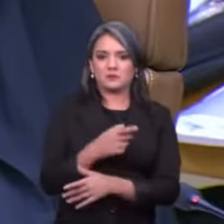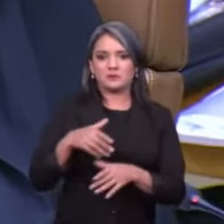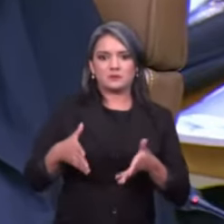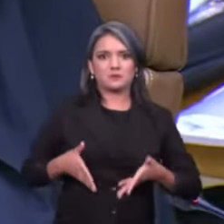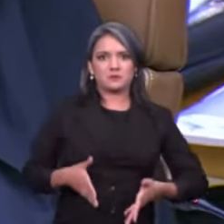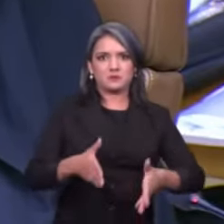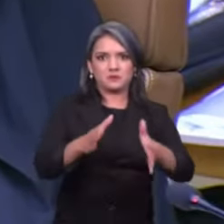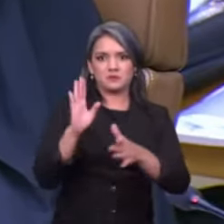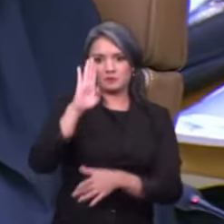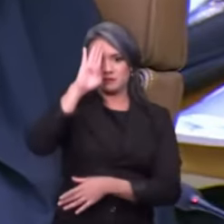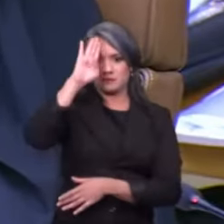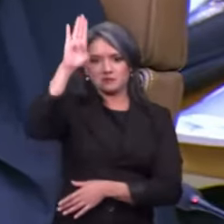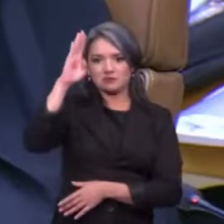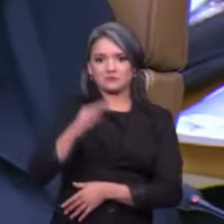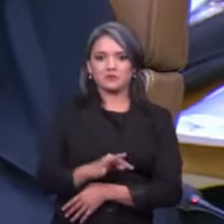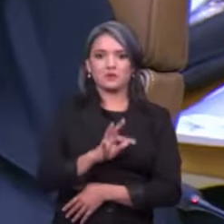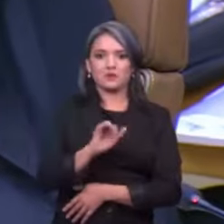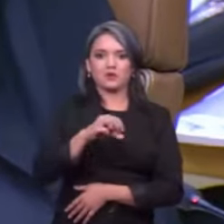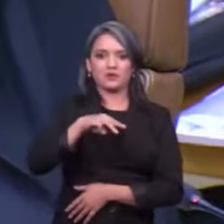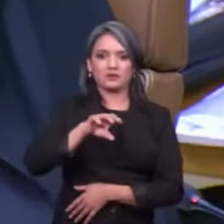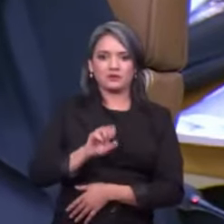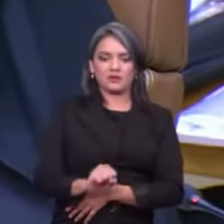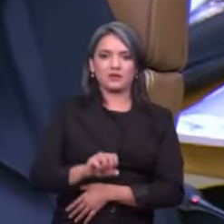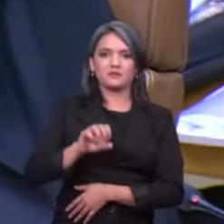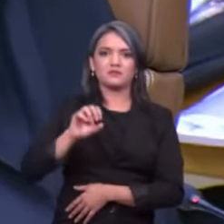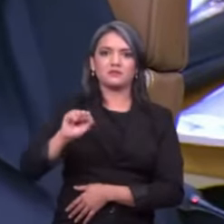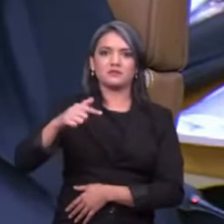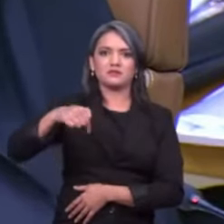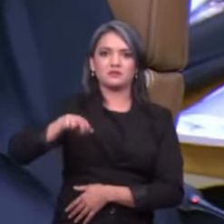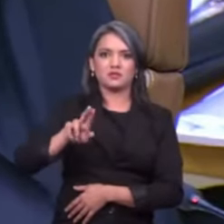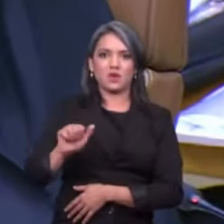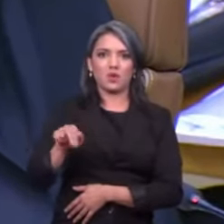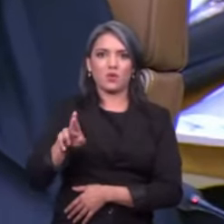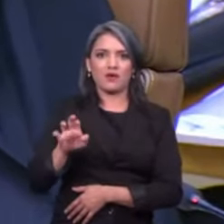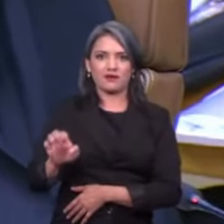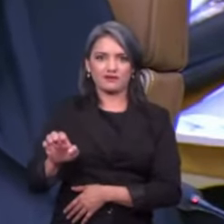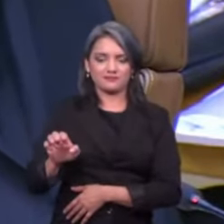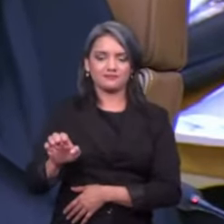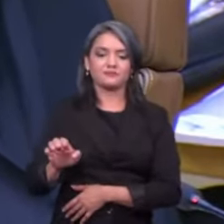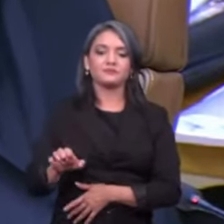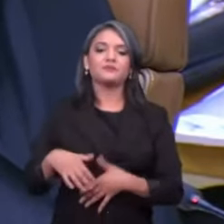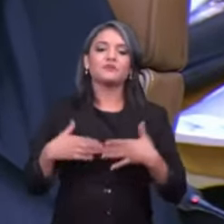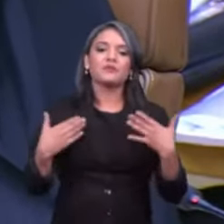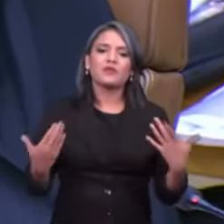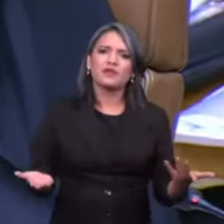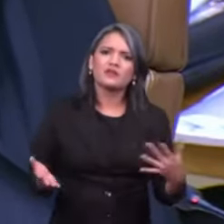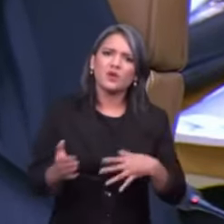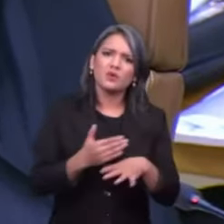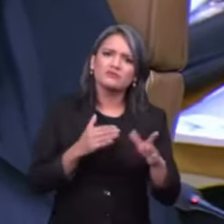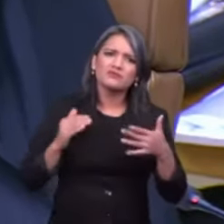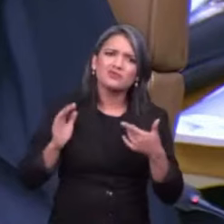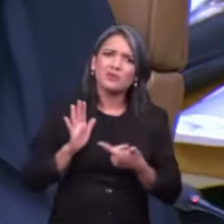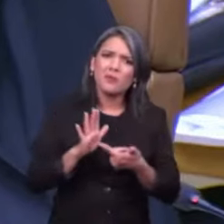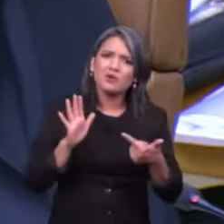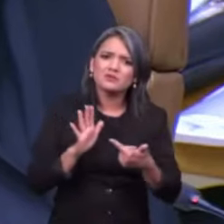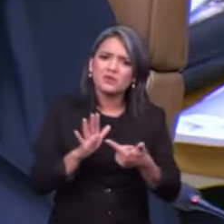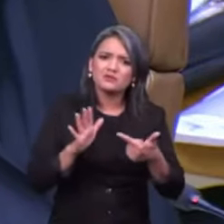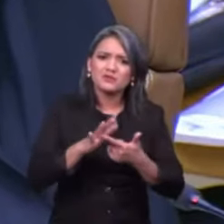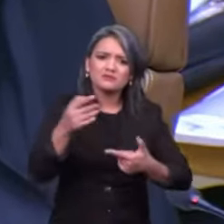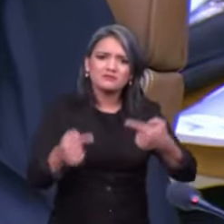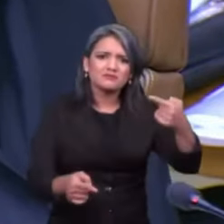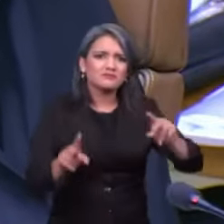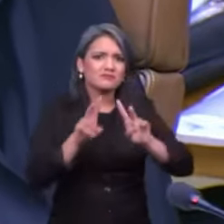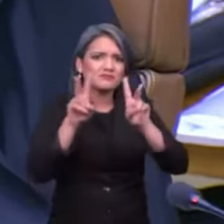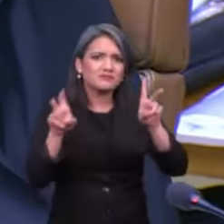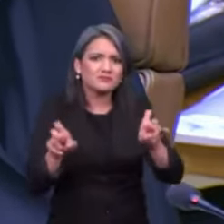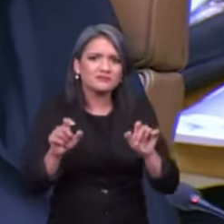A matéria Times Square tem a sua própria Cracolândia. Ora, tudo aponta no sentido de que o debate sobre essa questão não é,